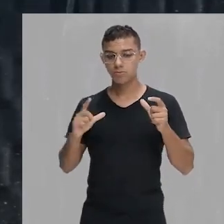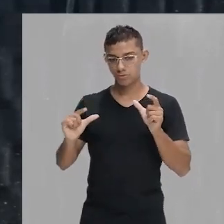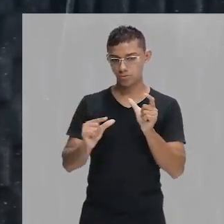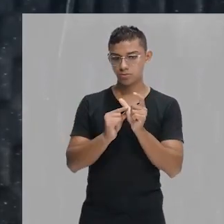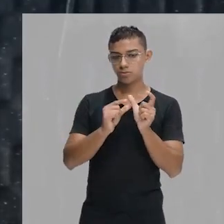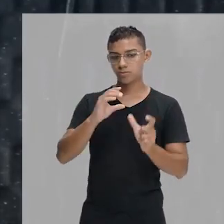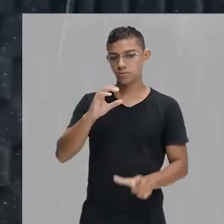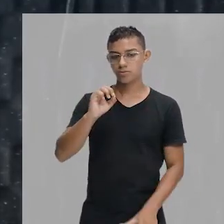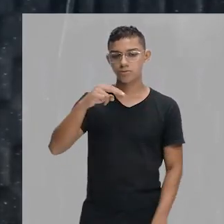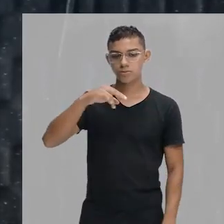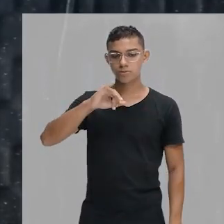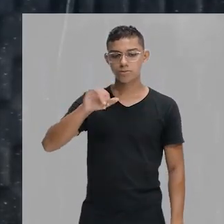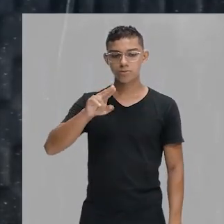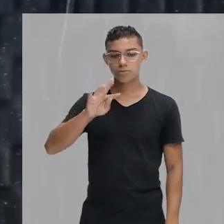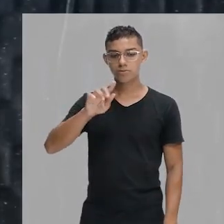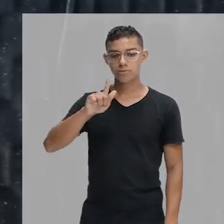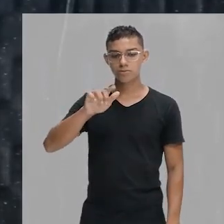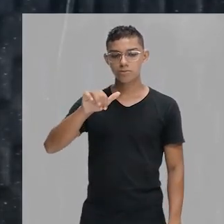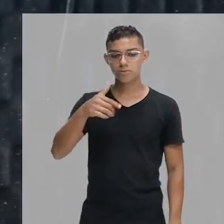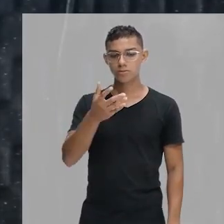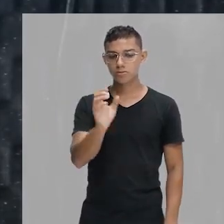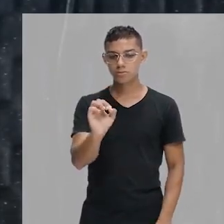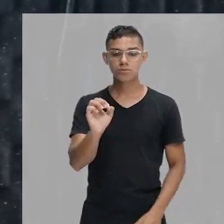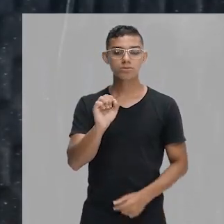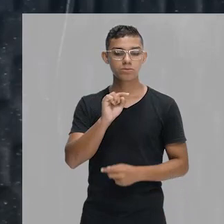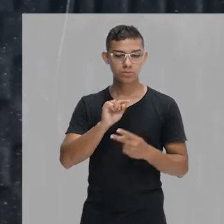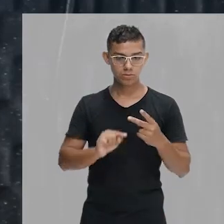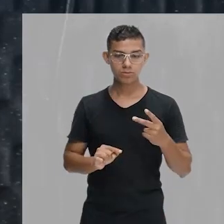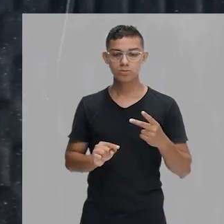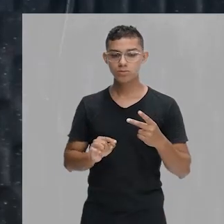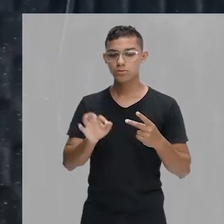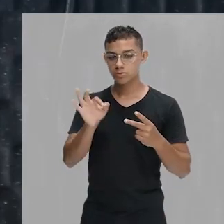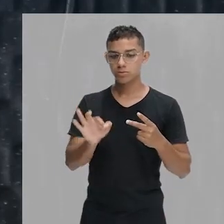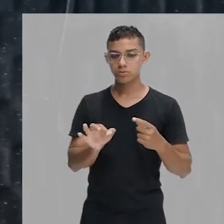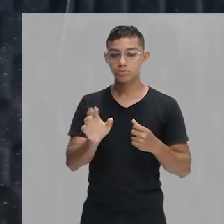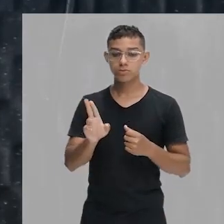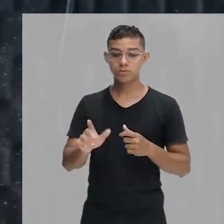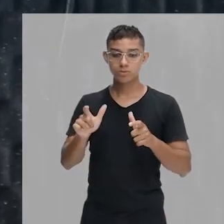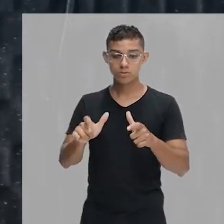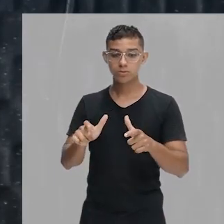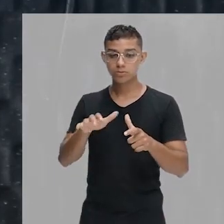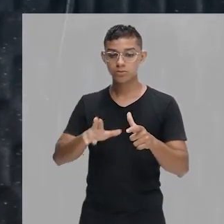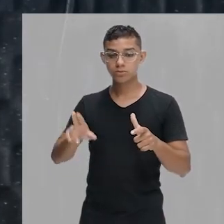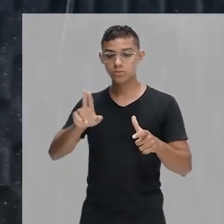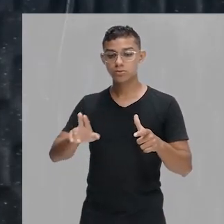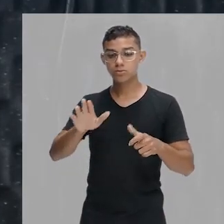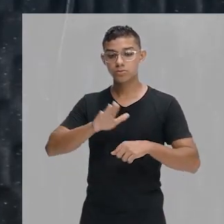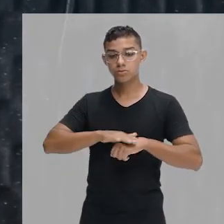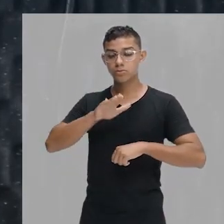e as duas formas estão corretas. Só que em um local eu uso mais,